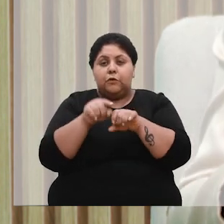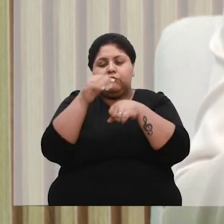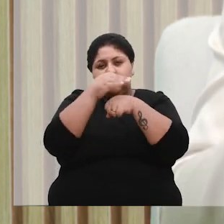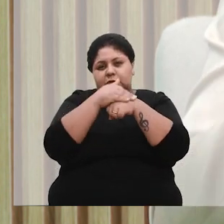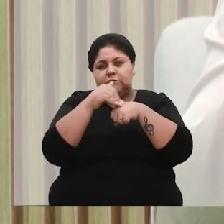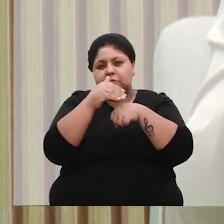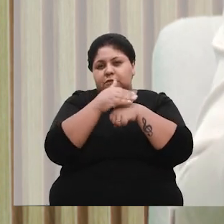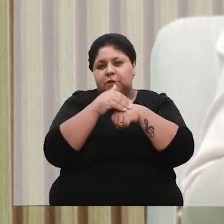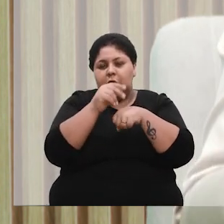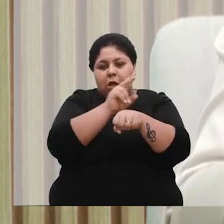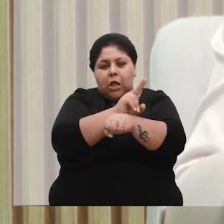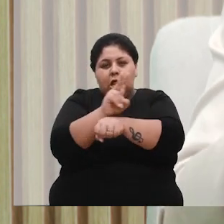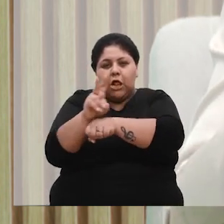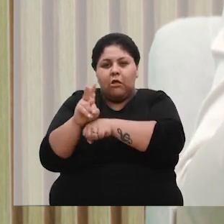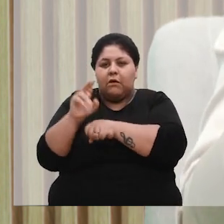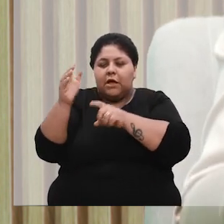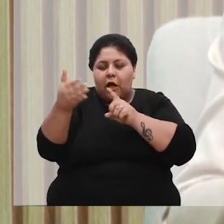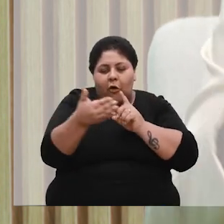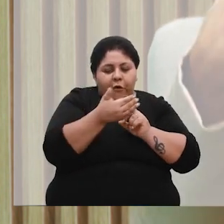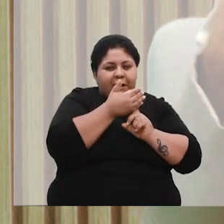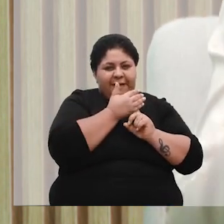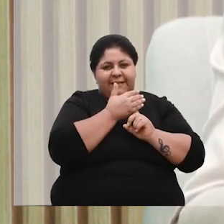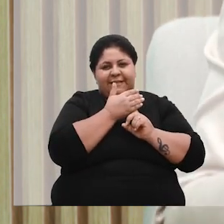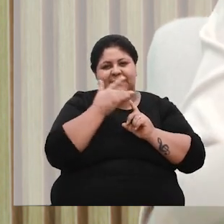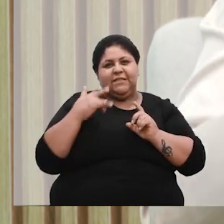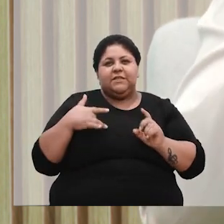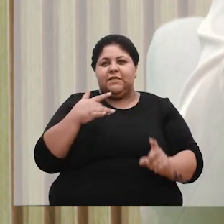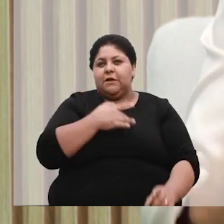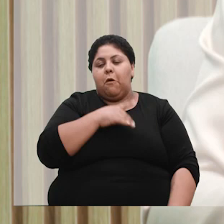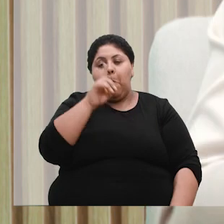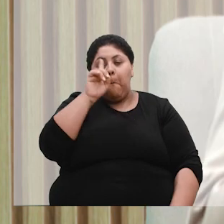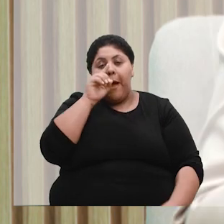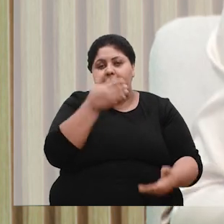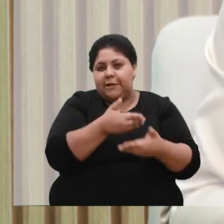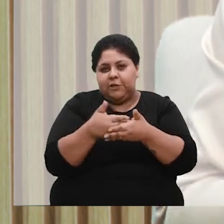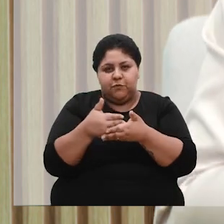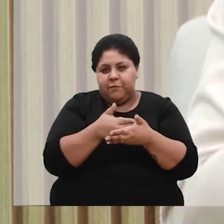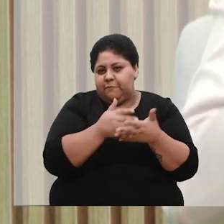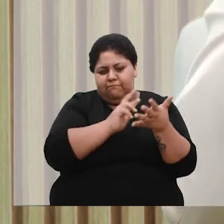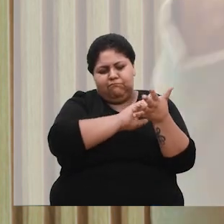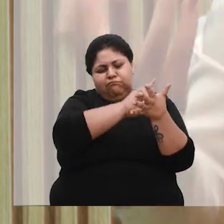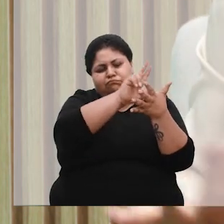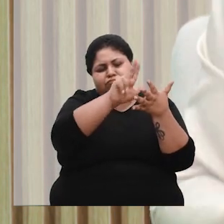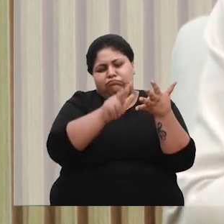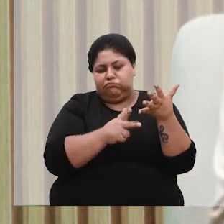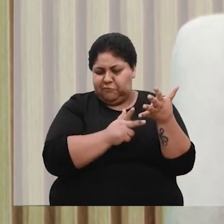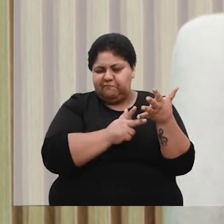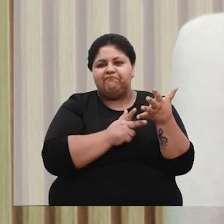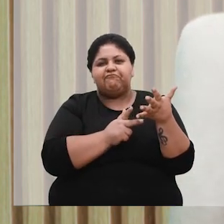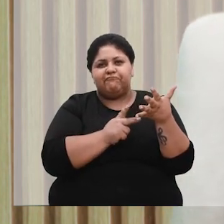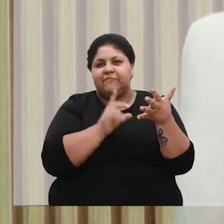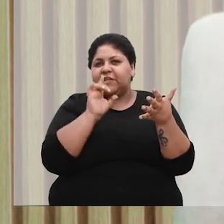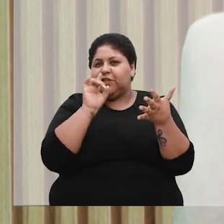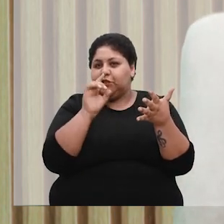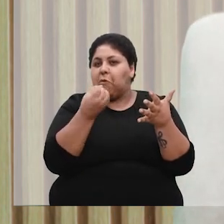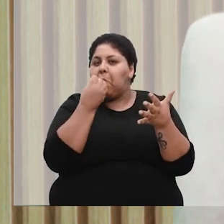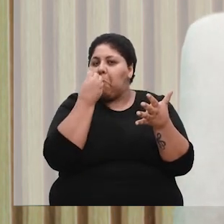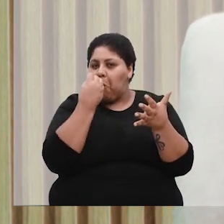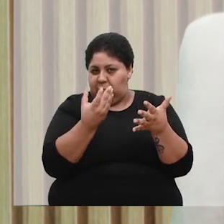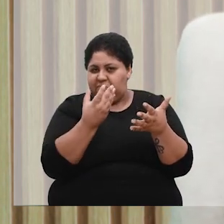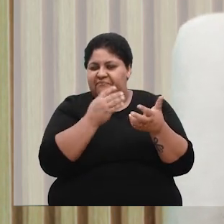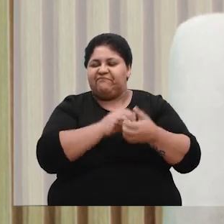também é uma questão de afeto, também é uma questão de cuidado, de acolhimento, saúde de mãe, saúde de bebê, enfim, uma série de questões,